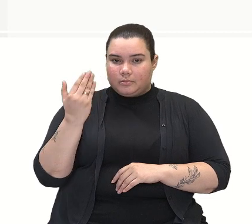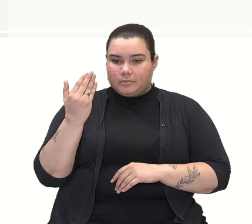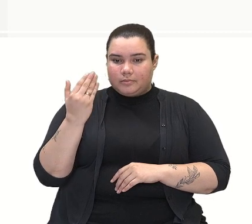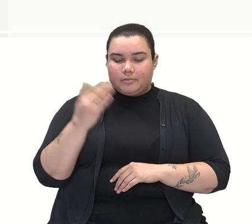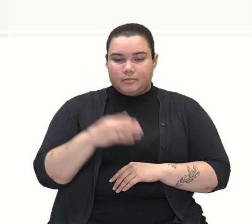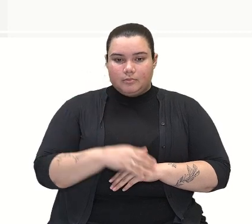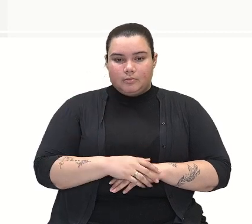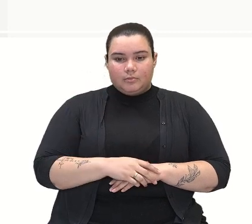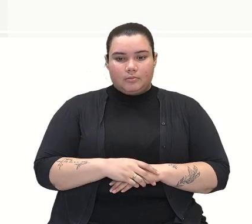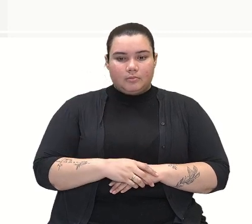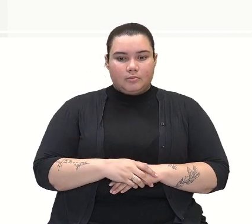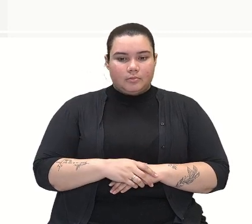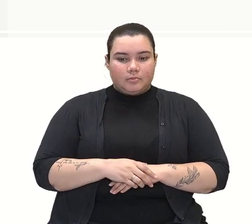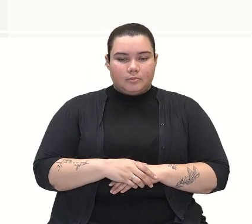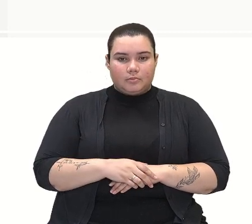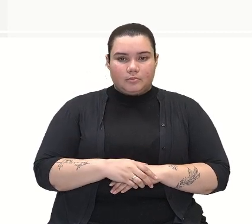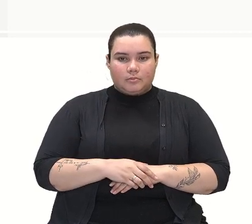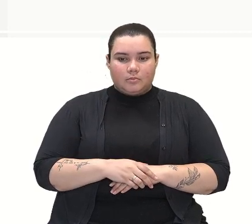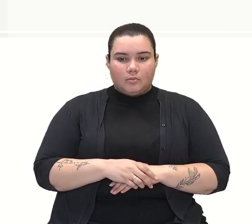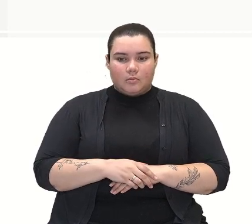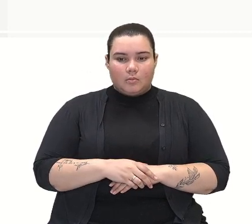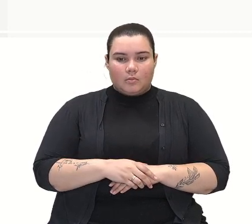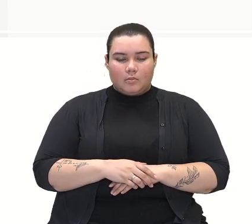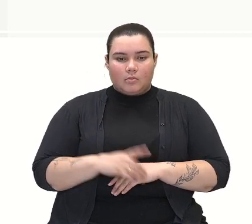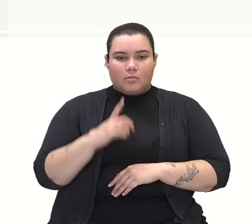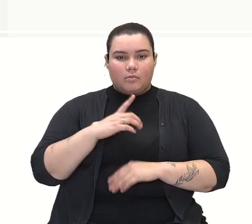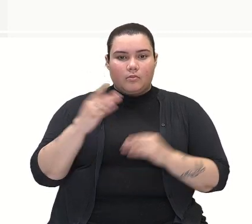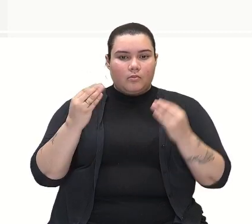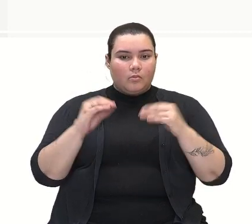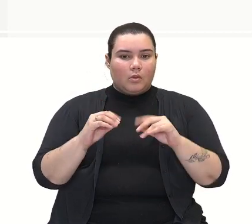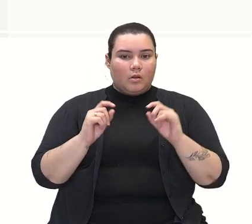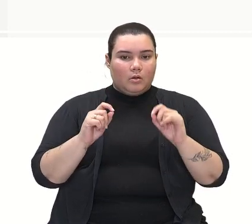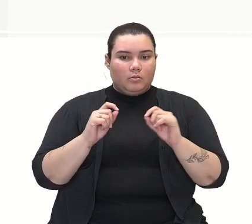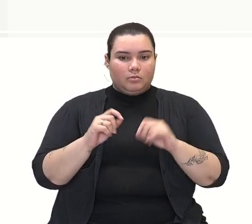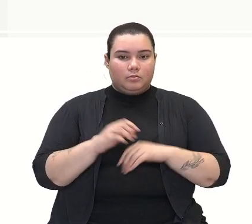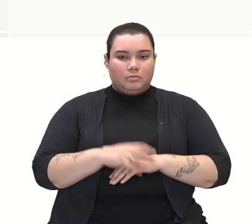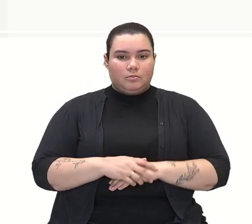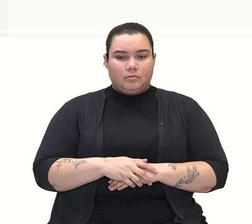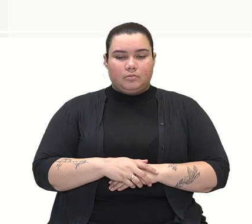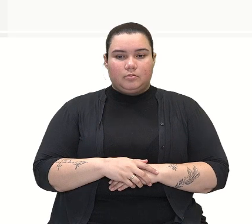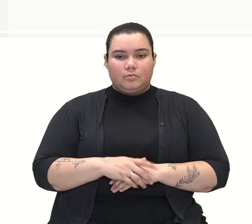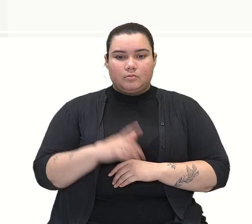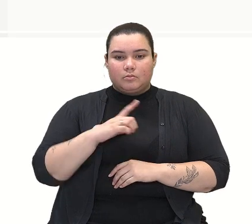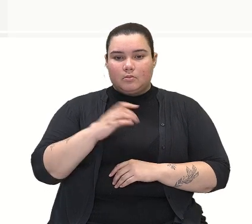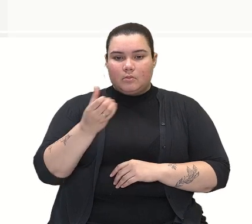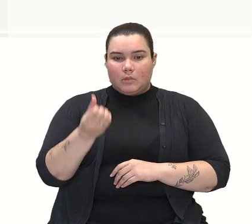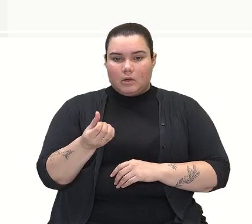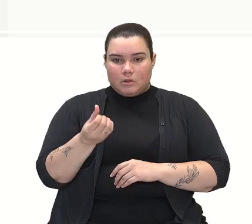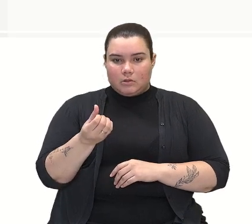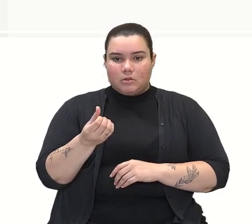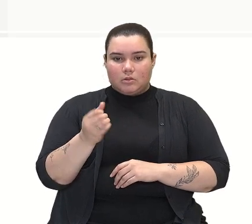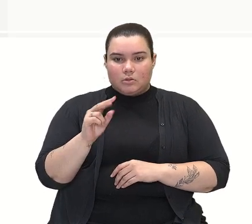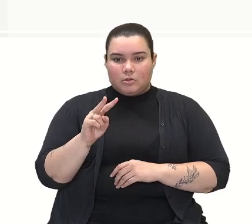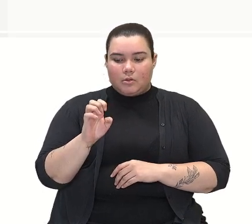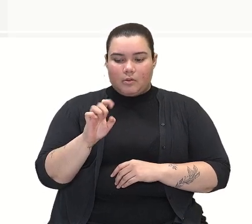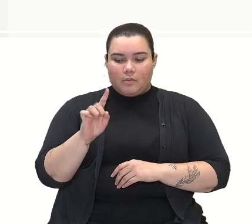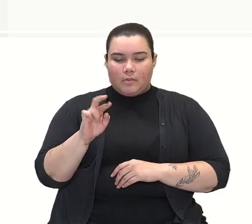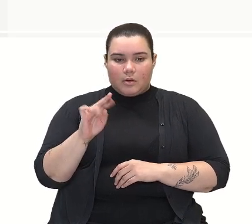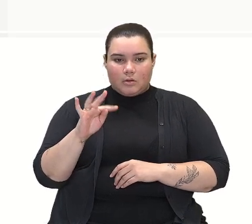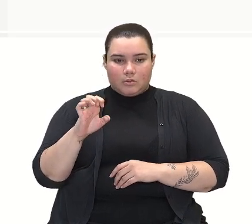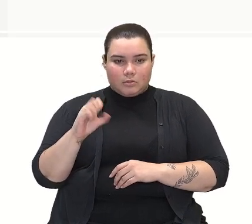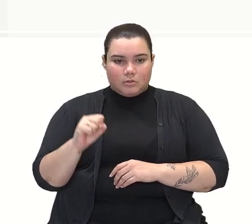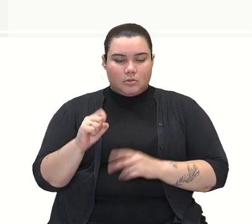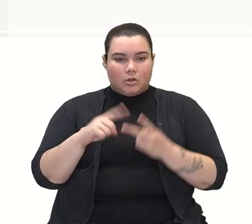visual. Então, nós vamos destacar aqui, ó, que ele conseguiu perceber, então, 6 vértices e